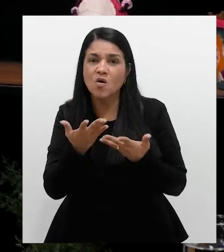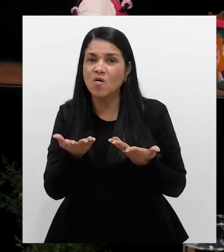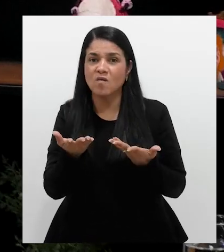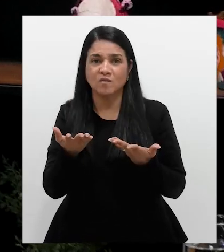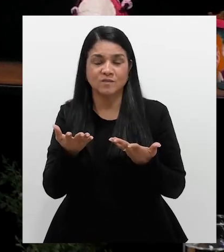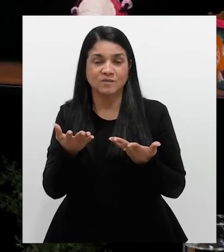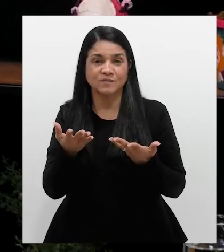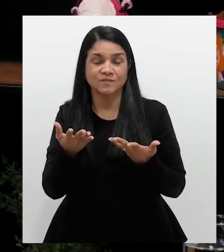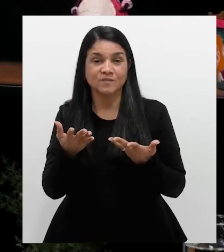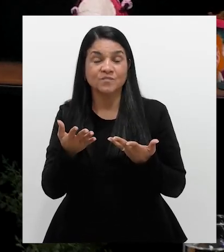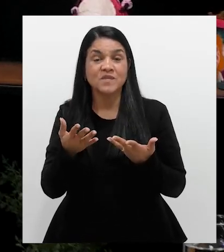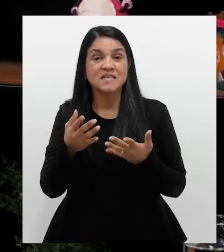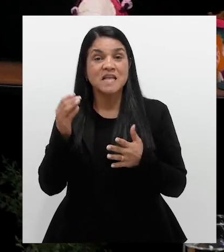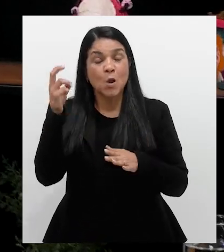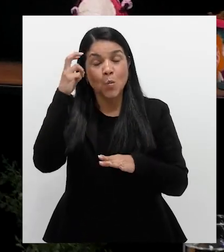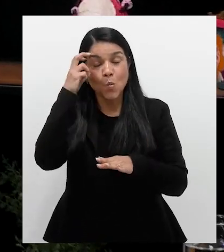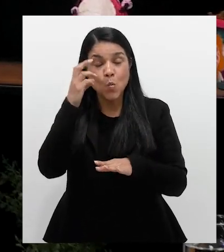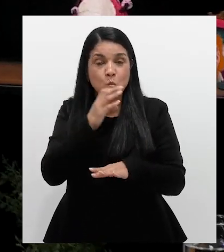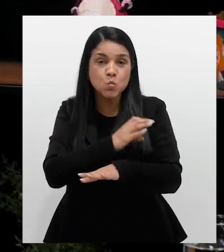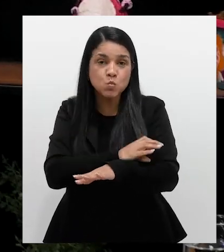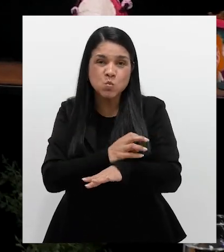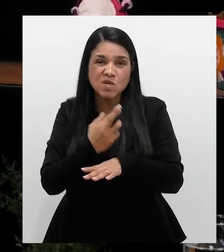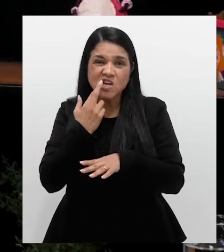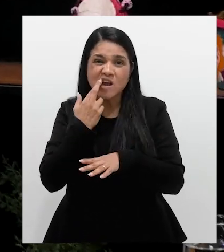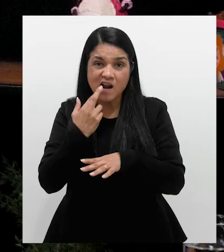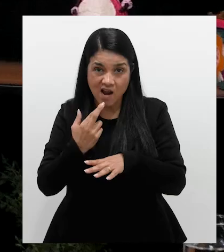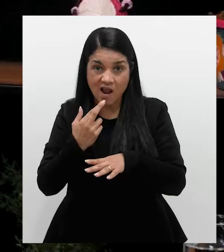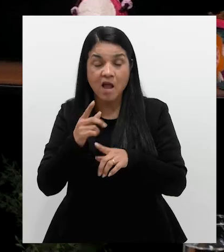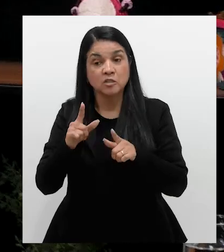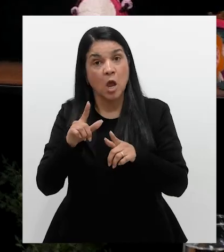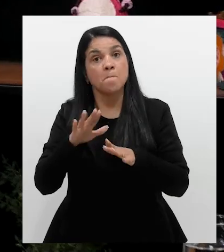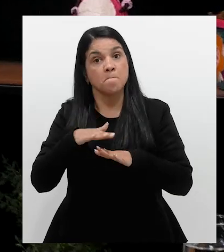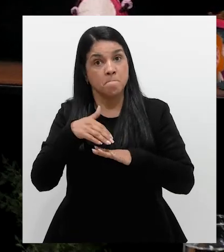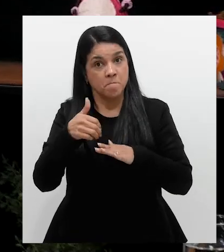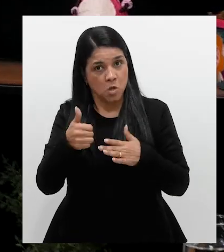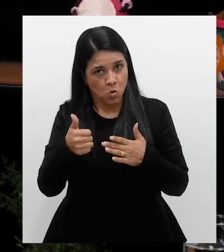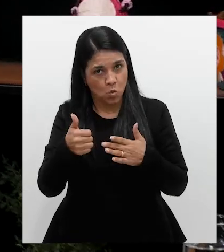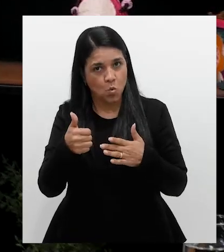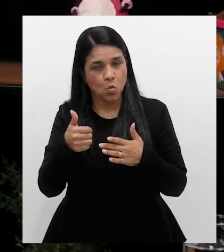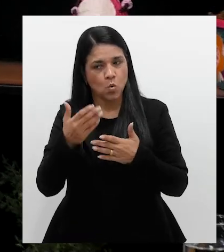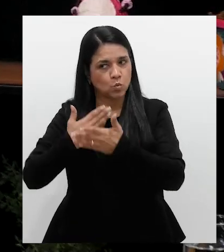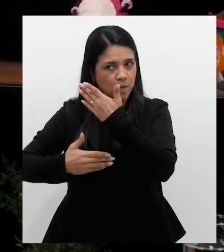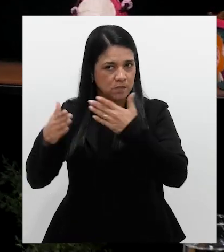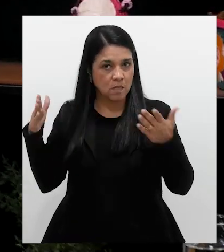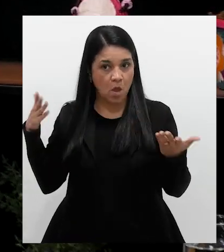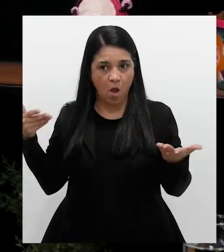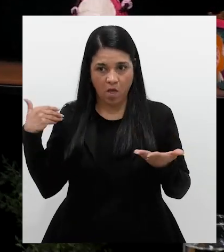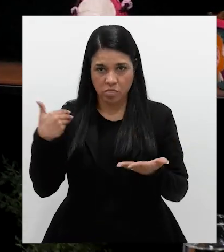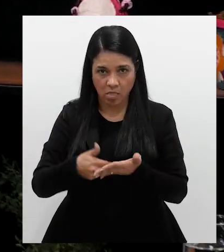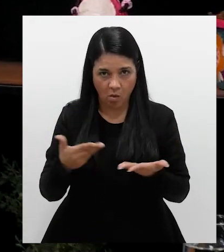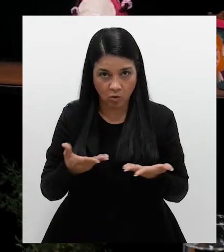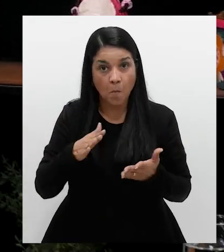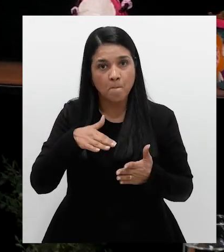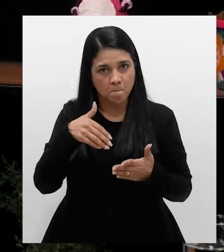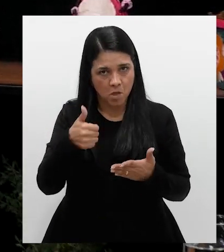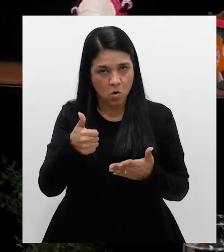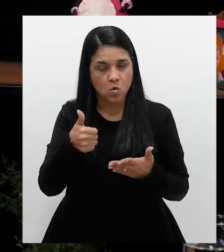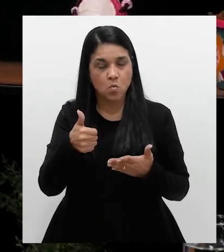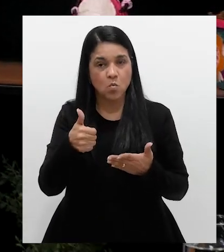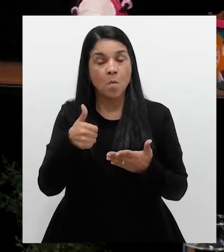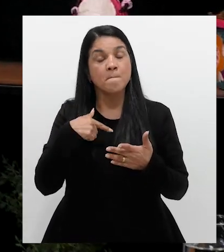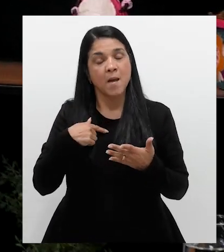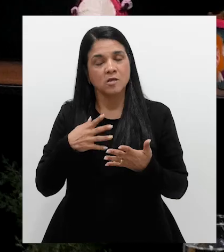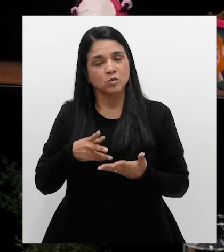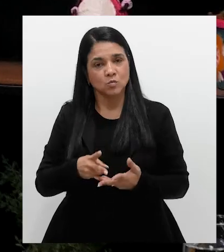resolve. Então essa questão cultural, embora, né, deixo claro que tenha melhorado muito, embora tenha melhorado muito, ela